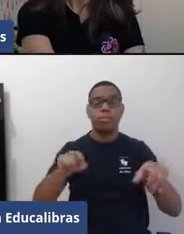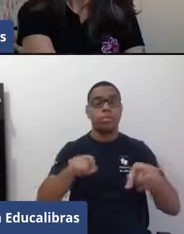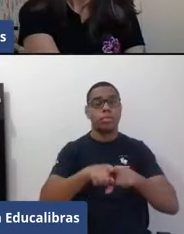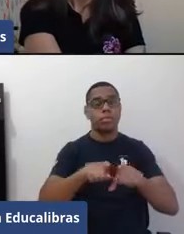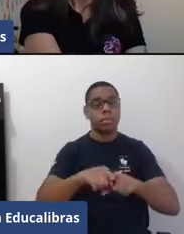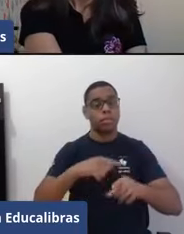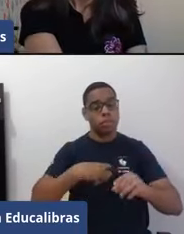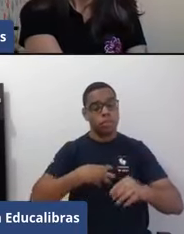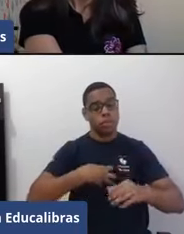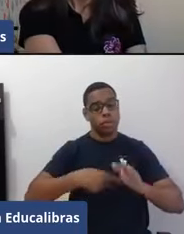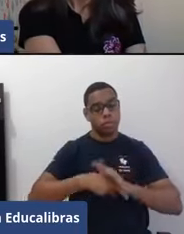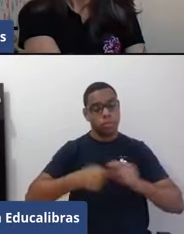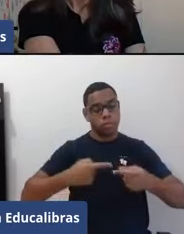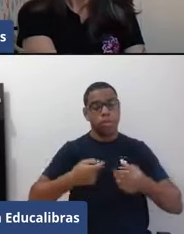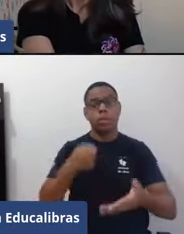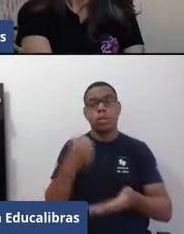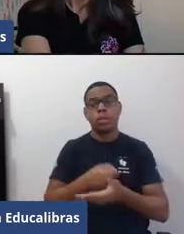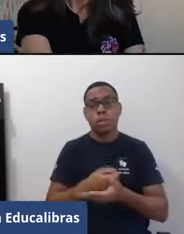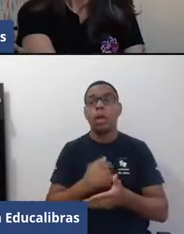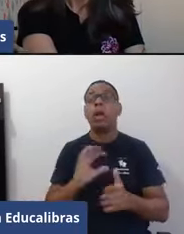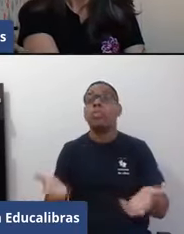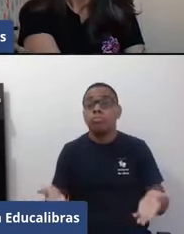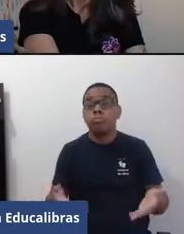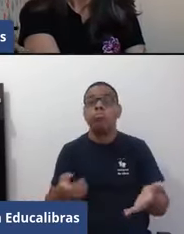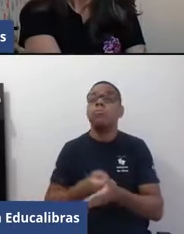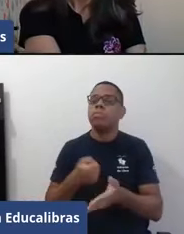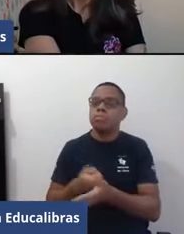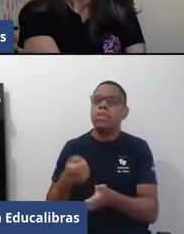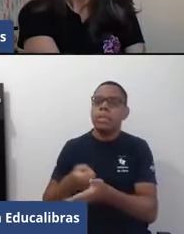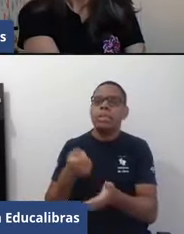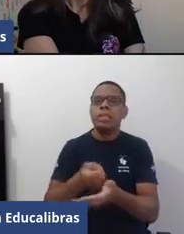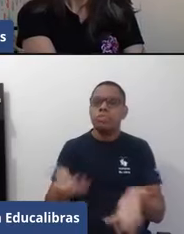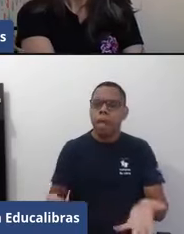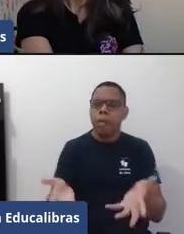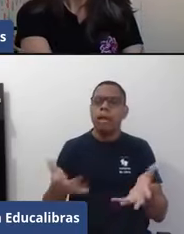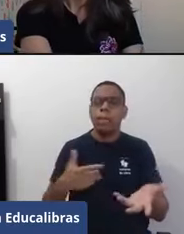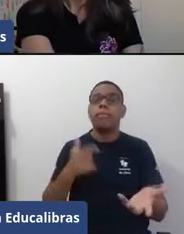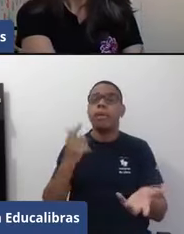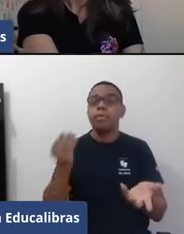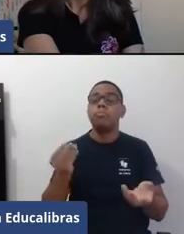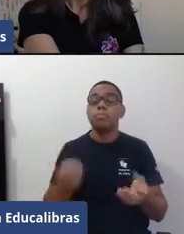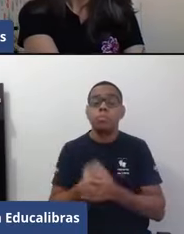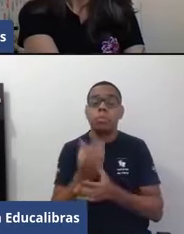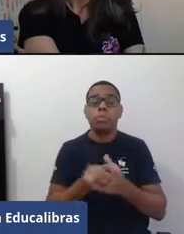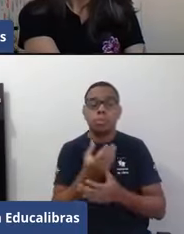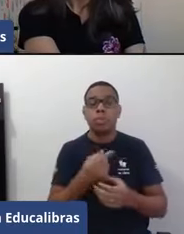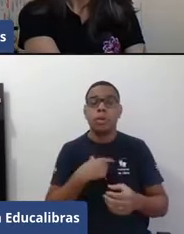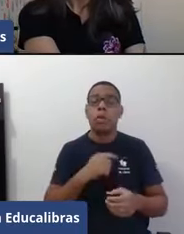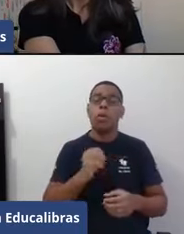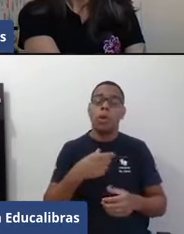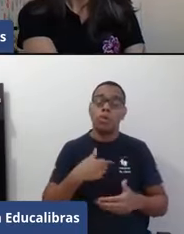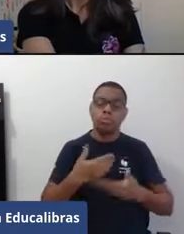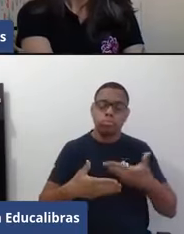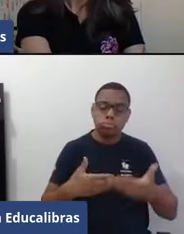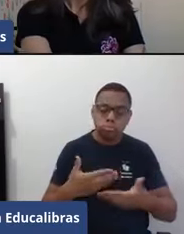política, pressionar em outros lados para que as coisas devagar ou